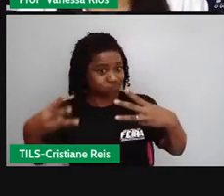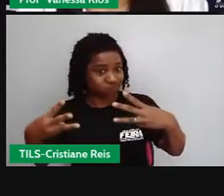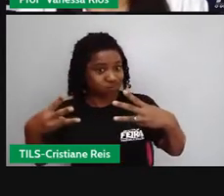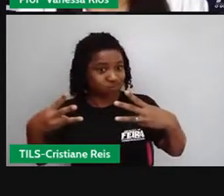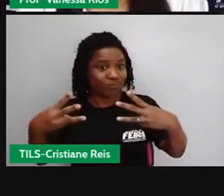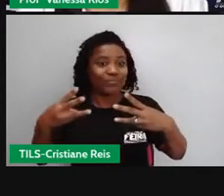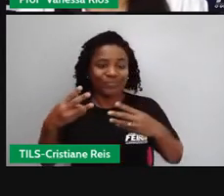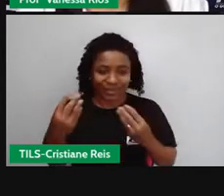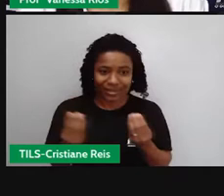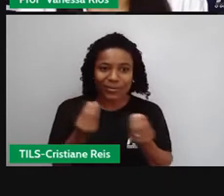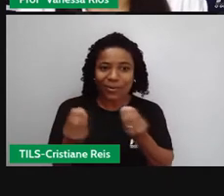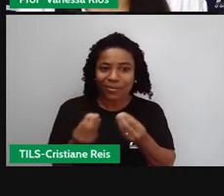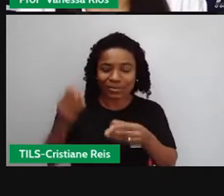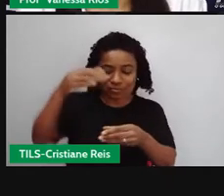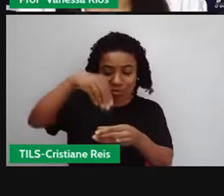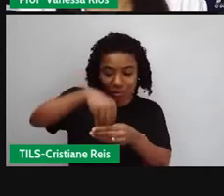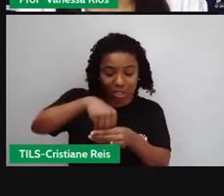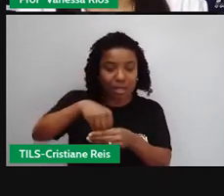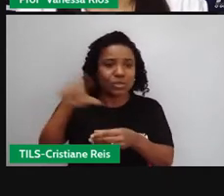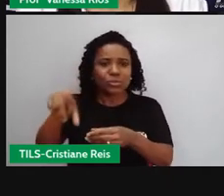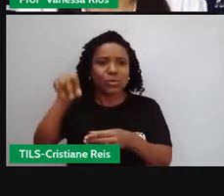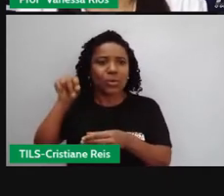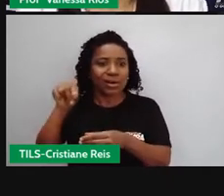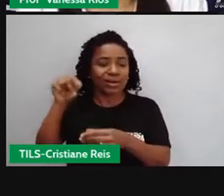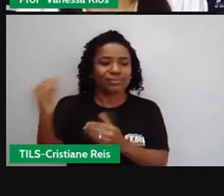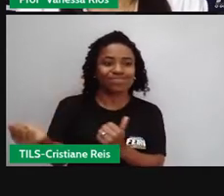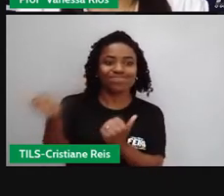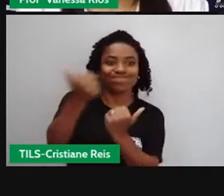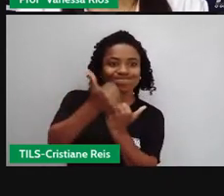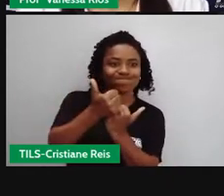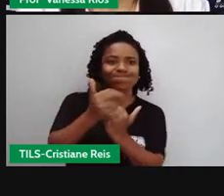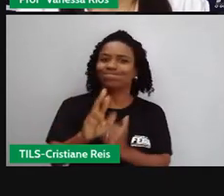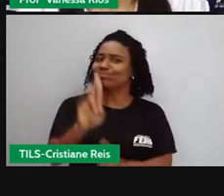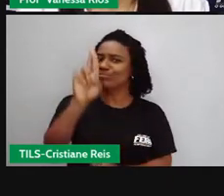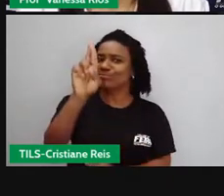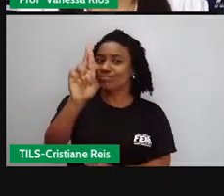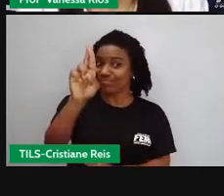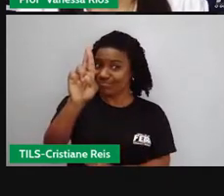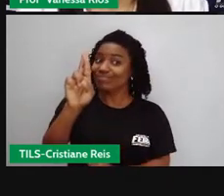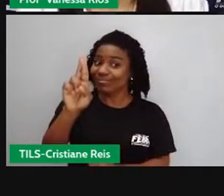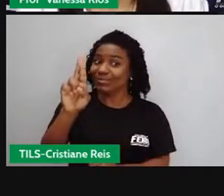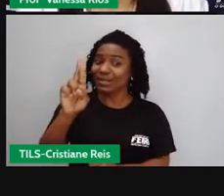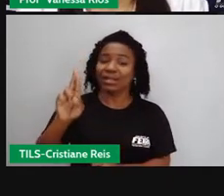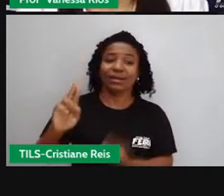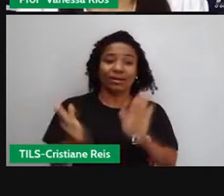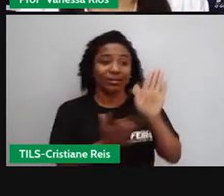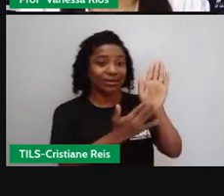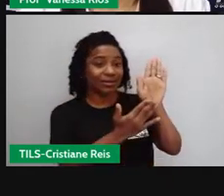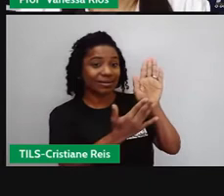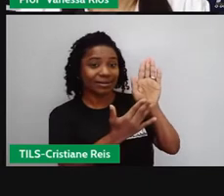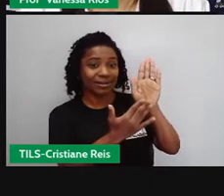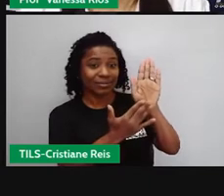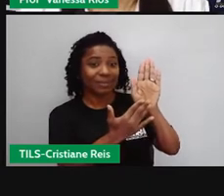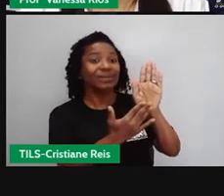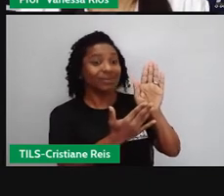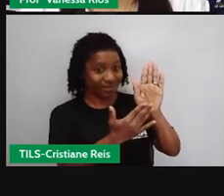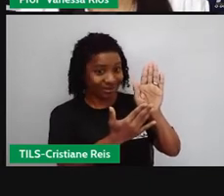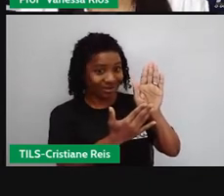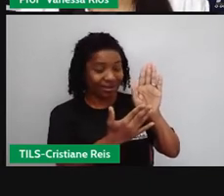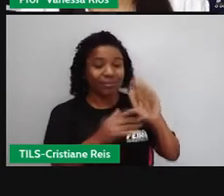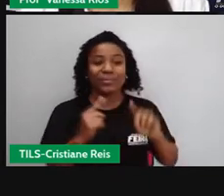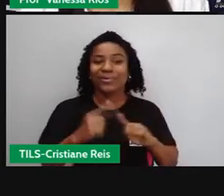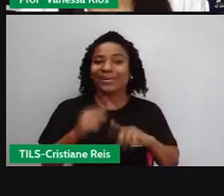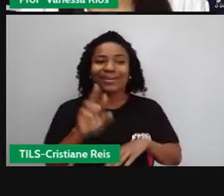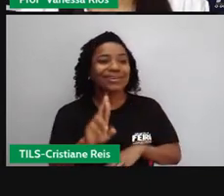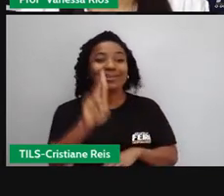escolher os nossos representantes políticos, é uma ação importante, porque são eles aí que vão agir em prol de